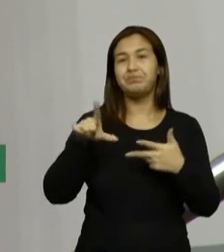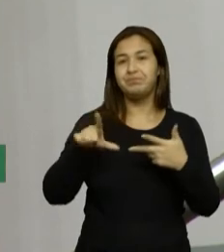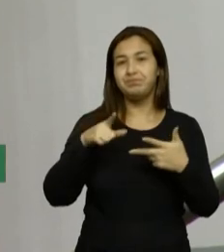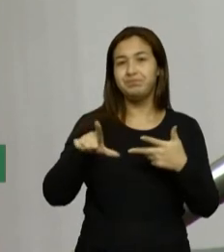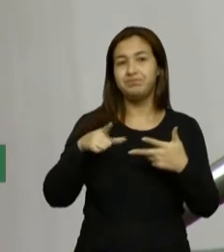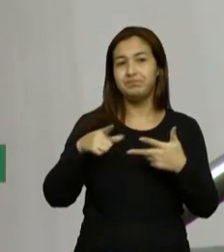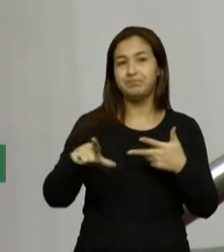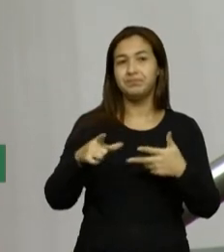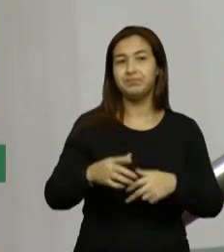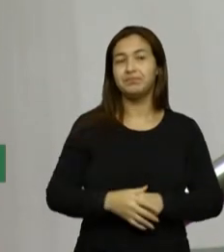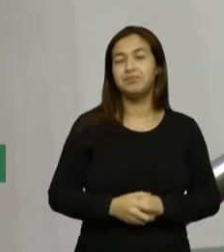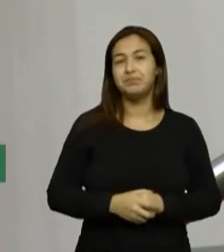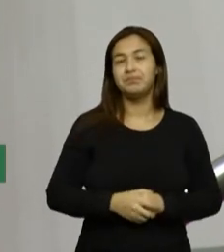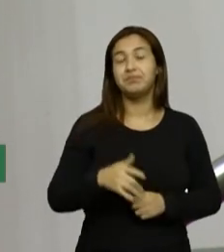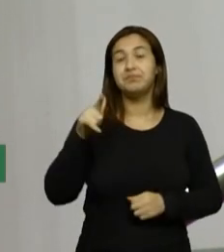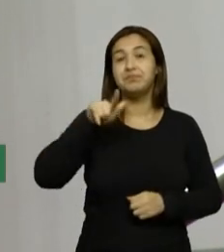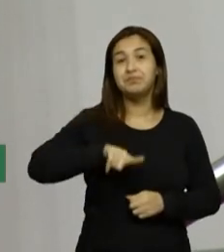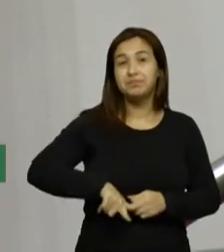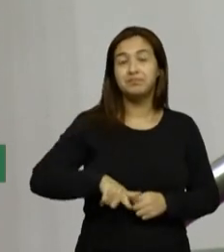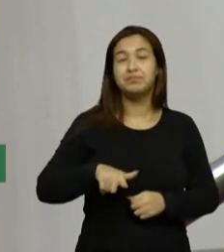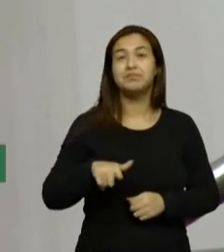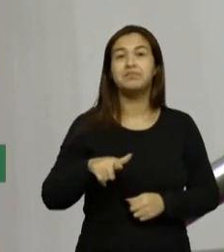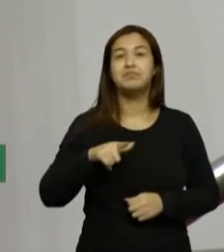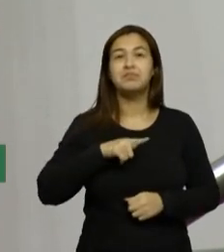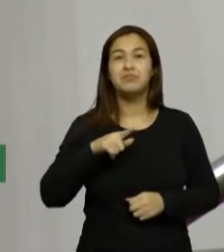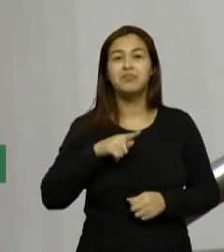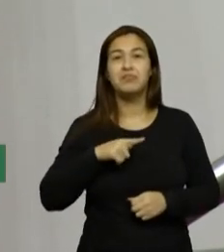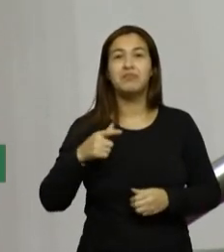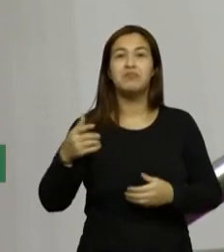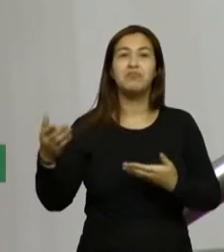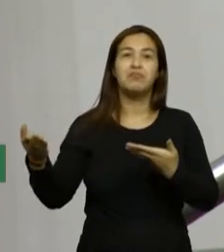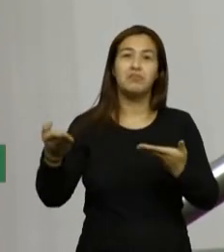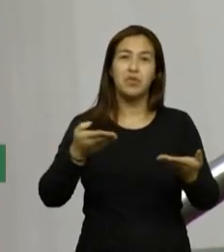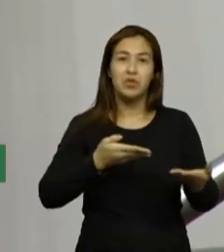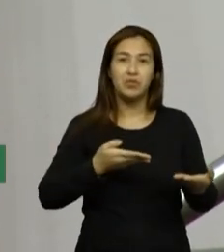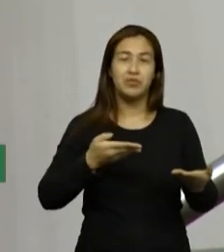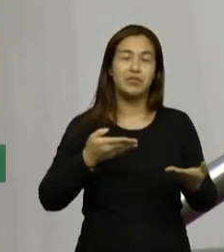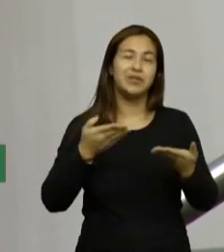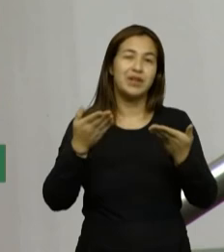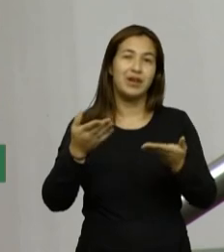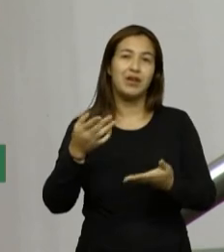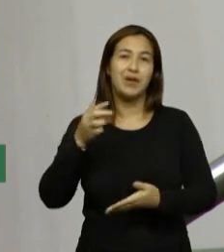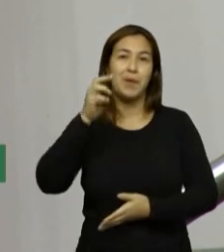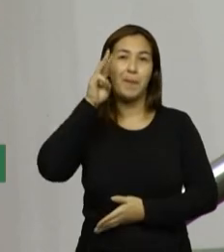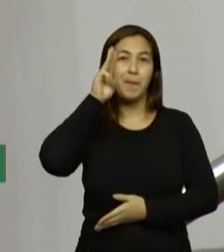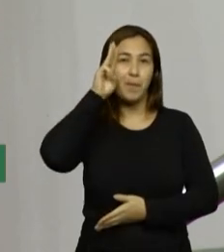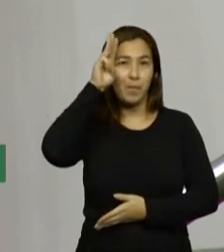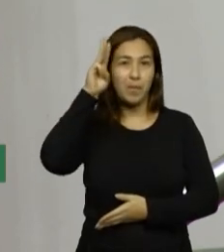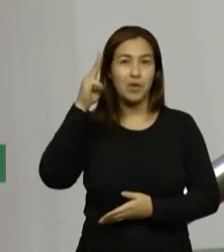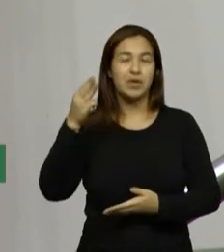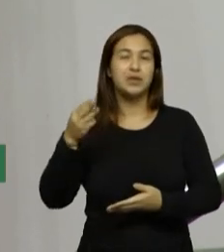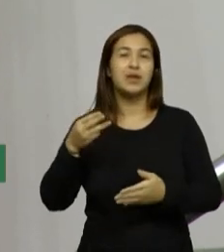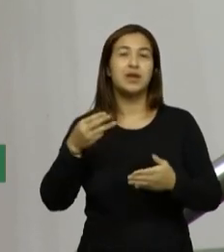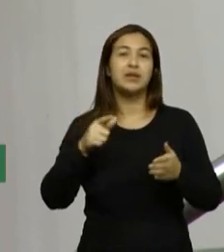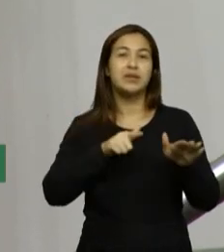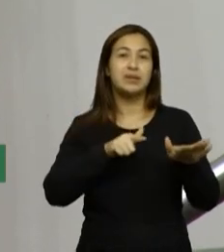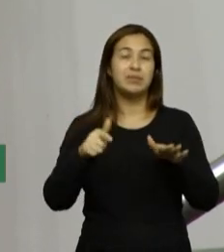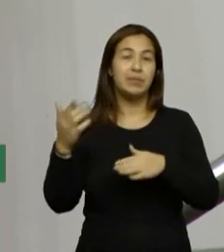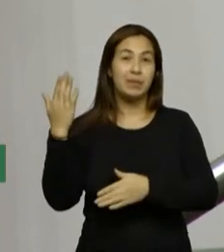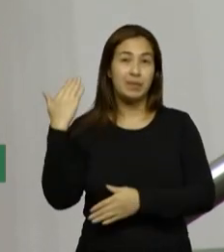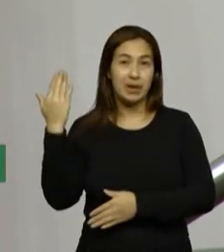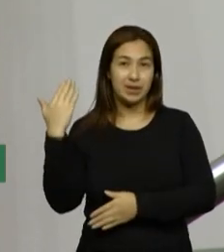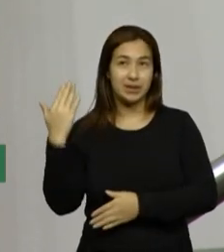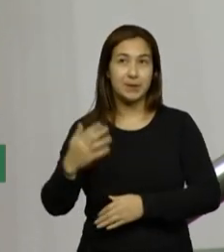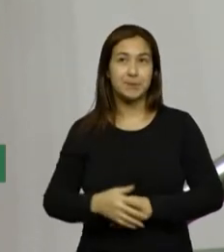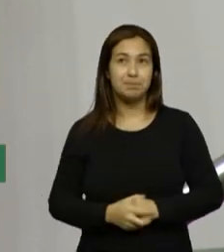estivemos fazendo esse convite também ao Executivo, ao governador Moisés, na semana passada, fazendo esse convite pessoalmente. Então, é uma